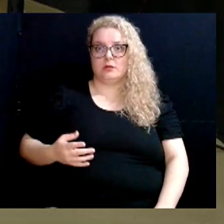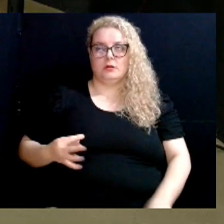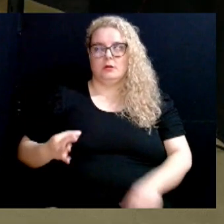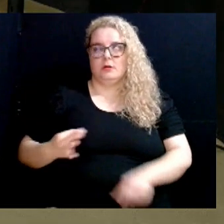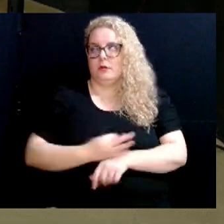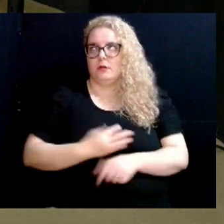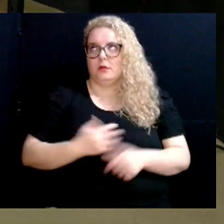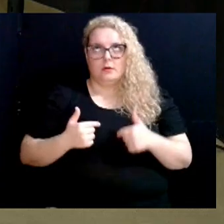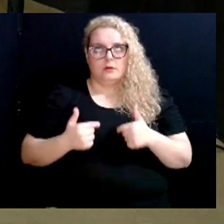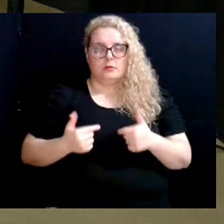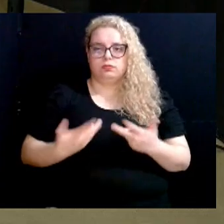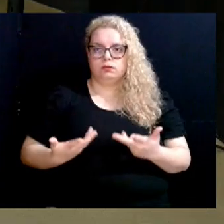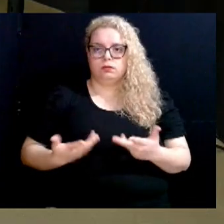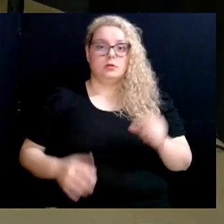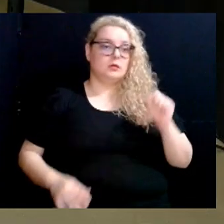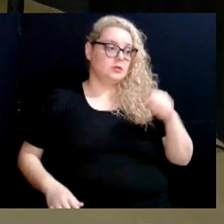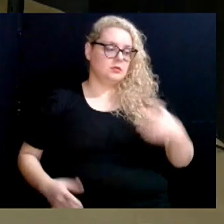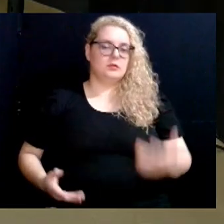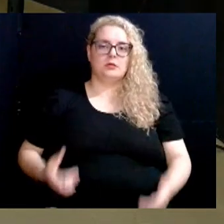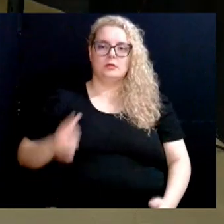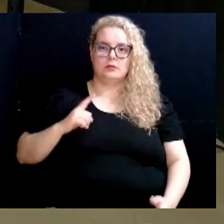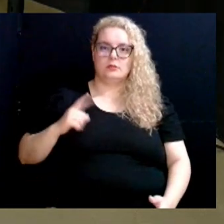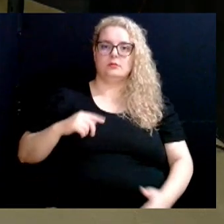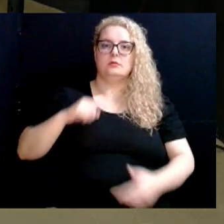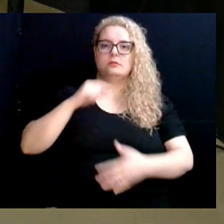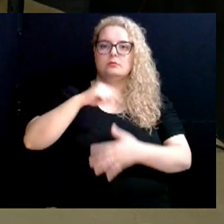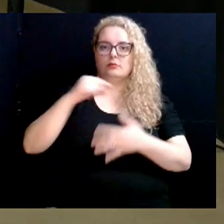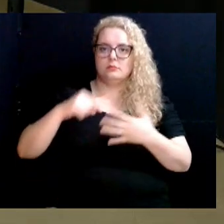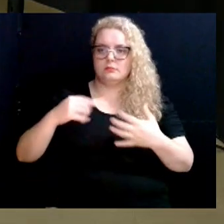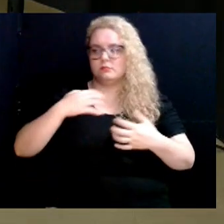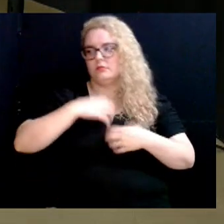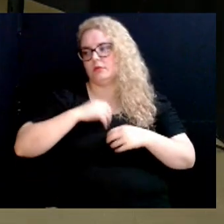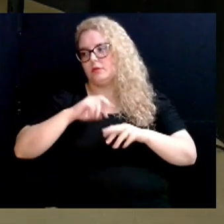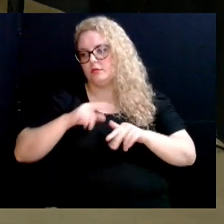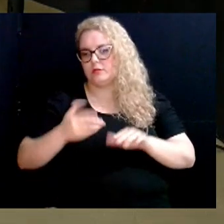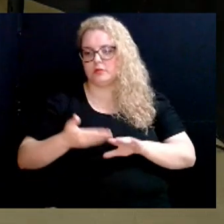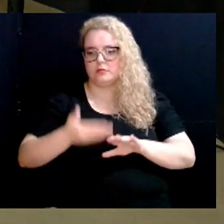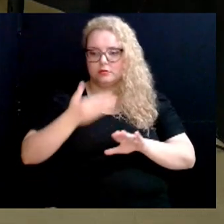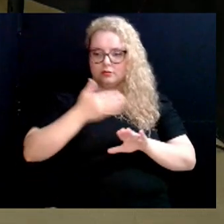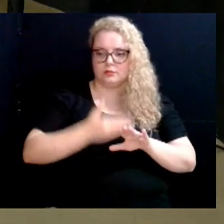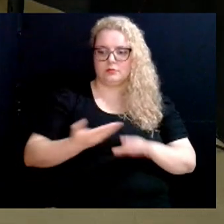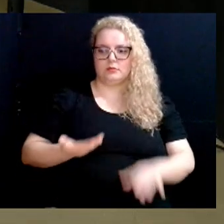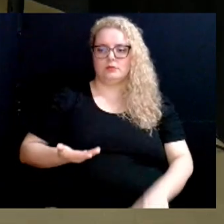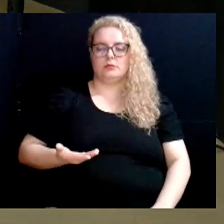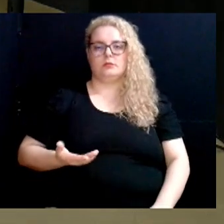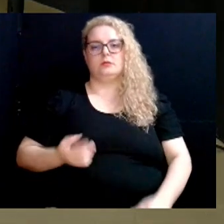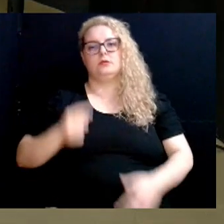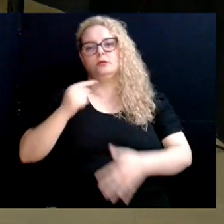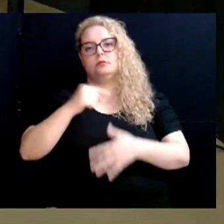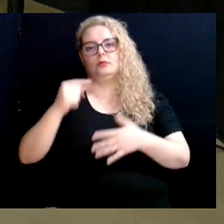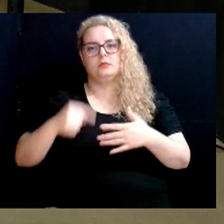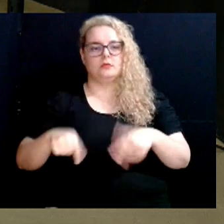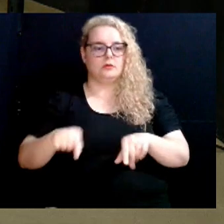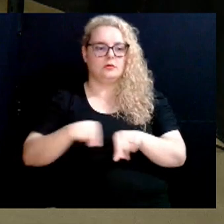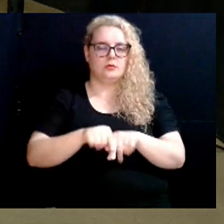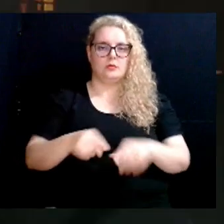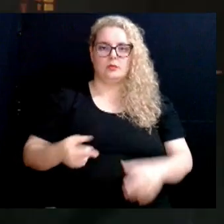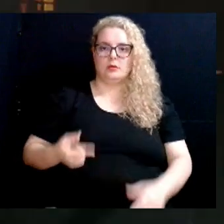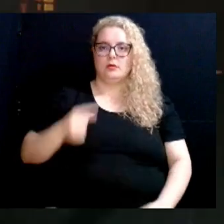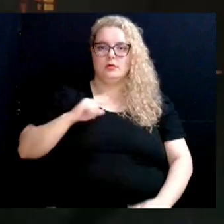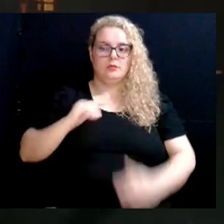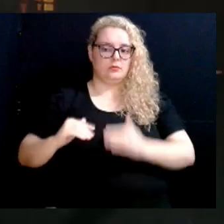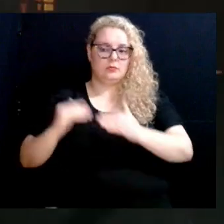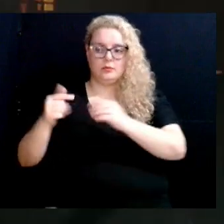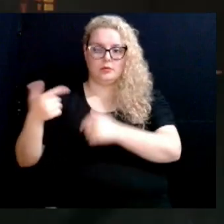Sim. Porque com certeza tem os aspectos, né, emocionais e, claro, os aspectos também de eu não estou produzindo isso, eu